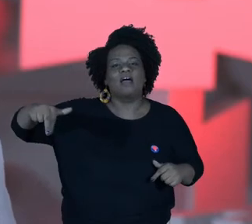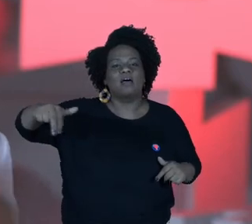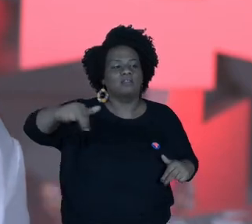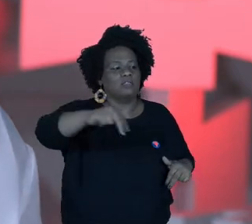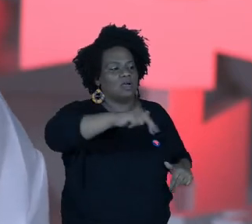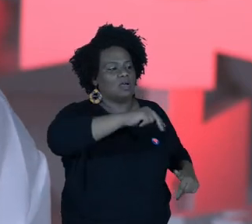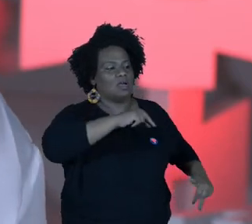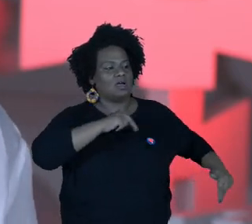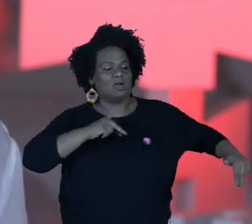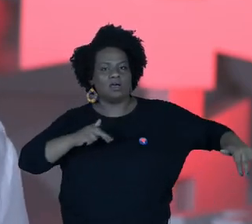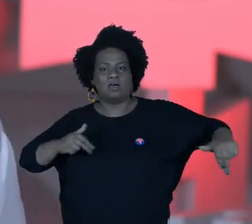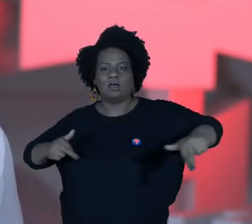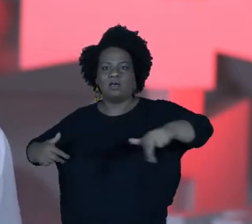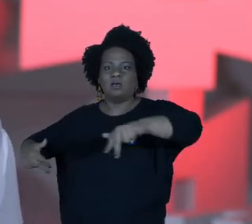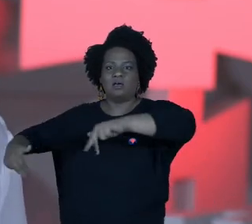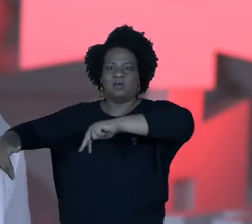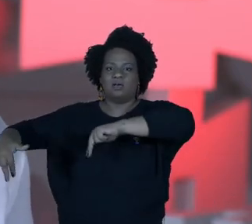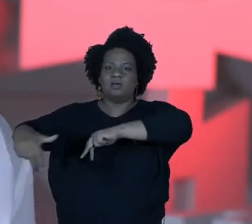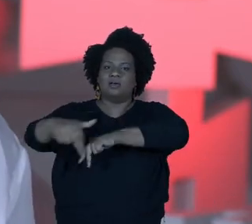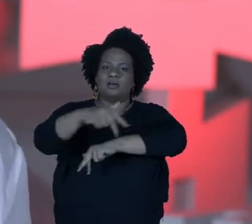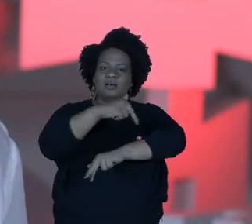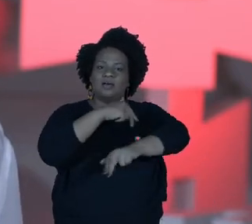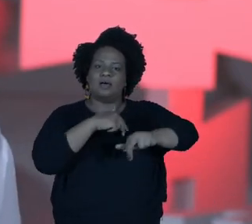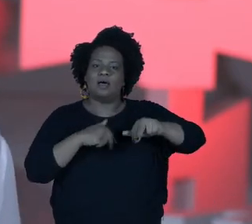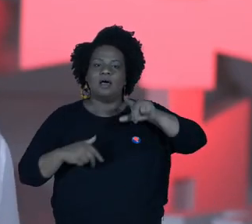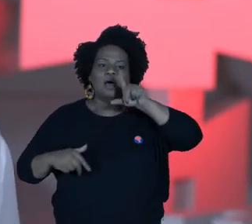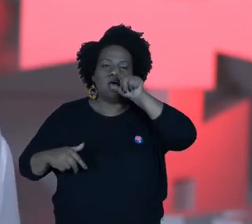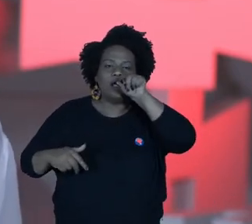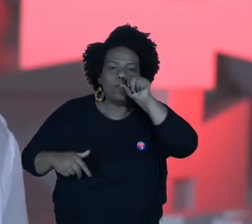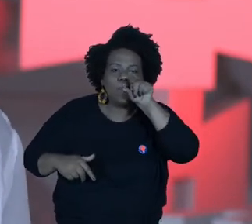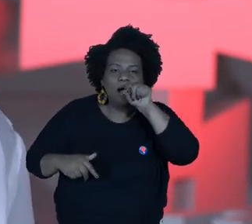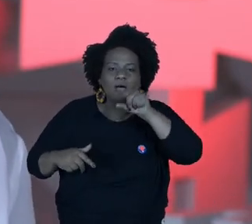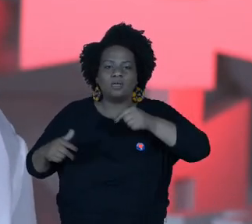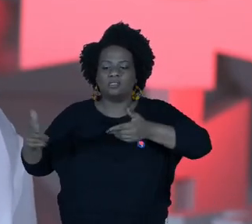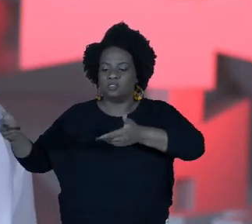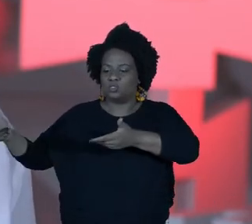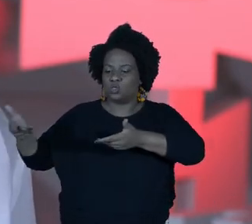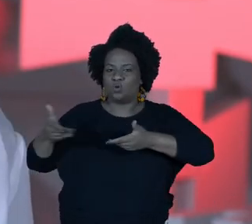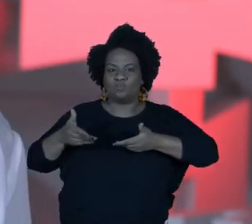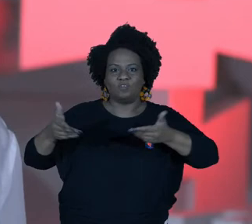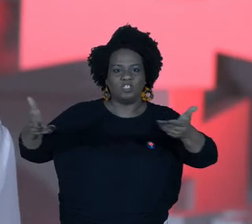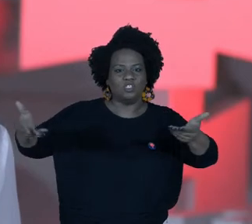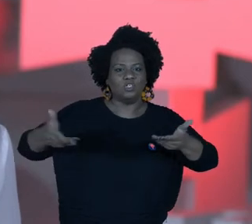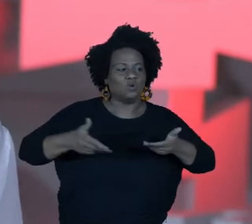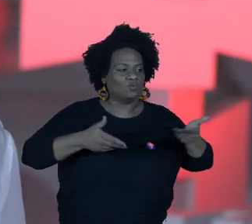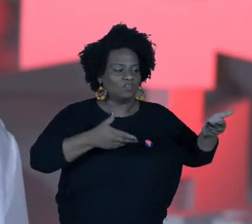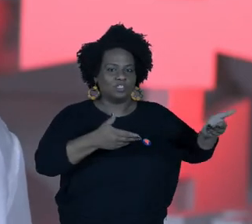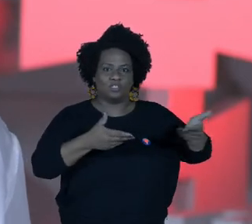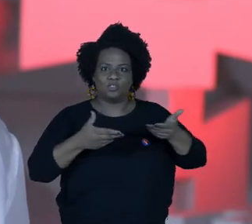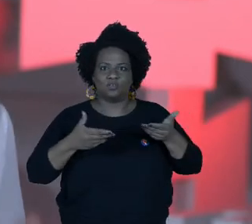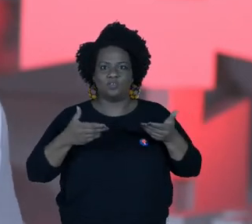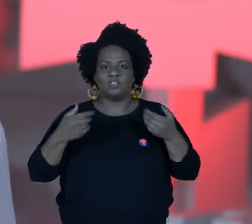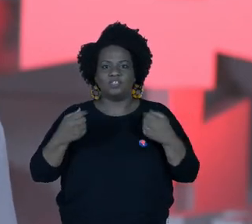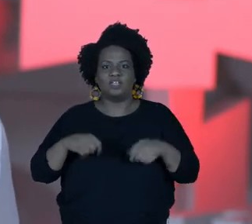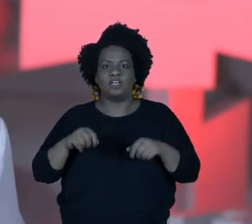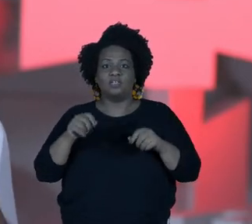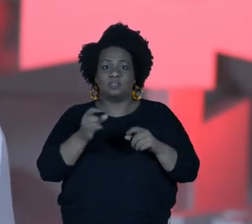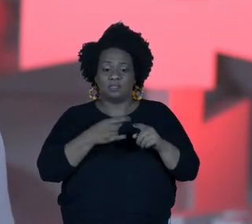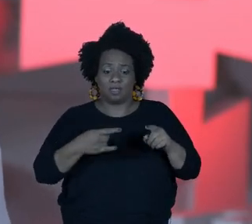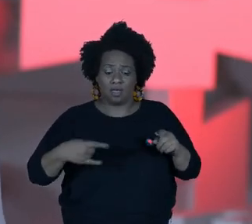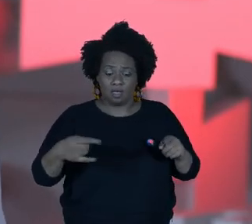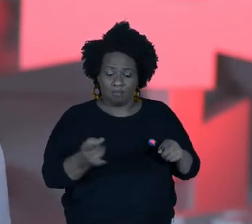entre pássaros, né? É um convite sensorial e assim, surreal, porque são